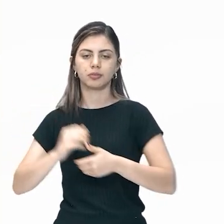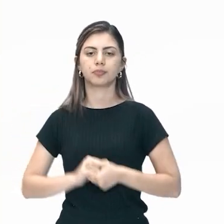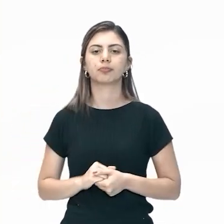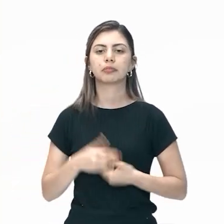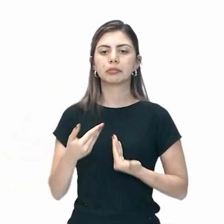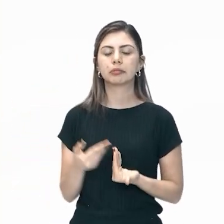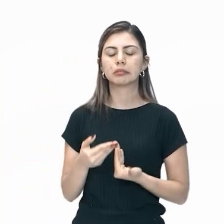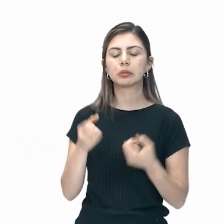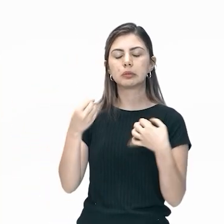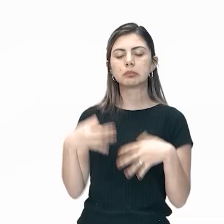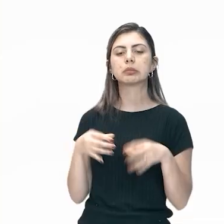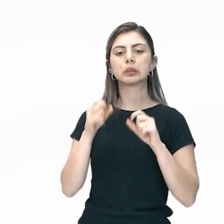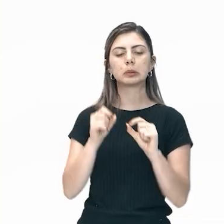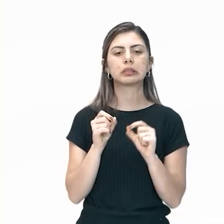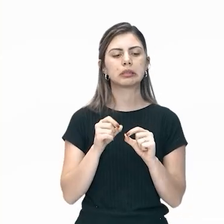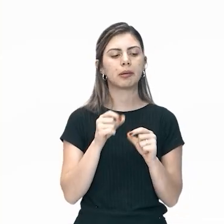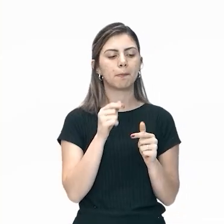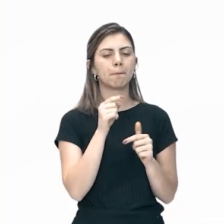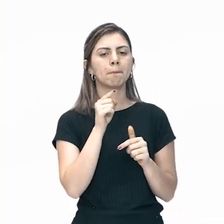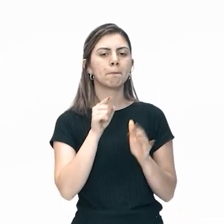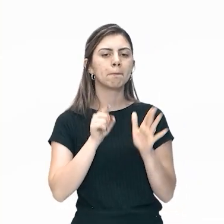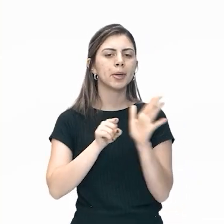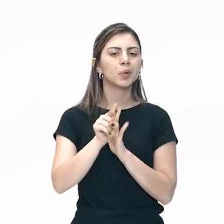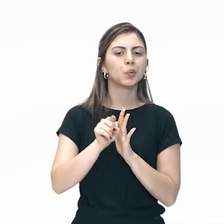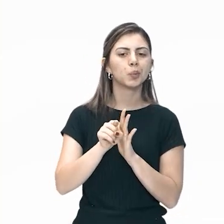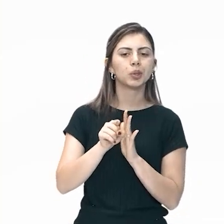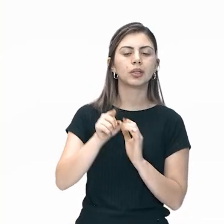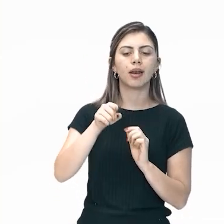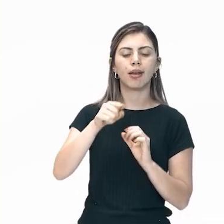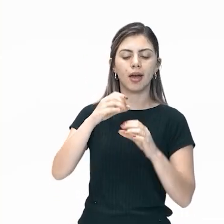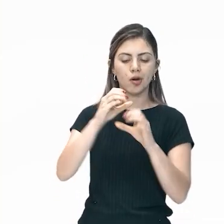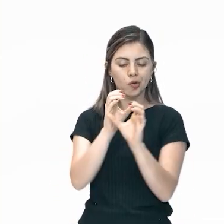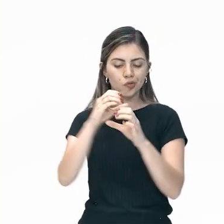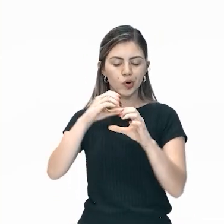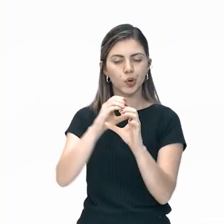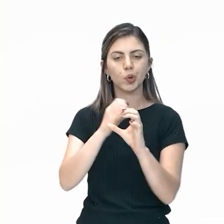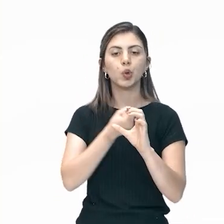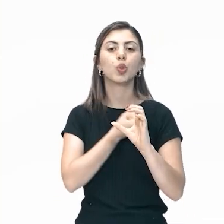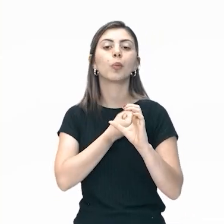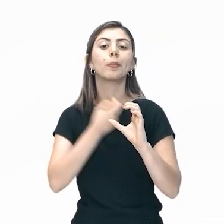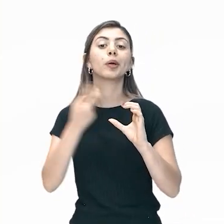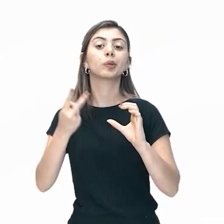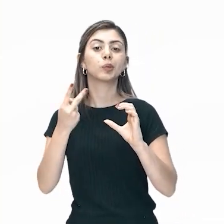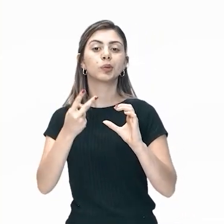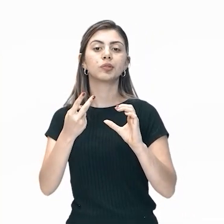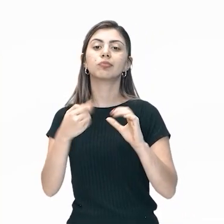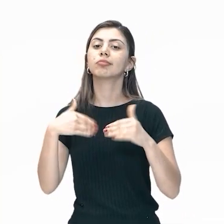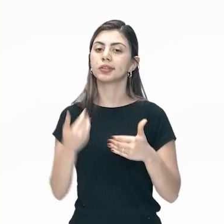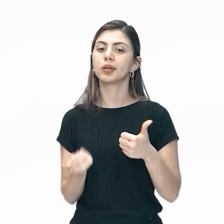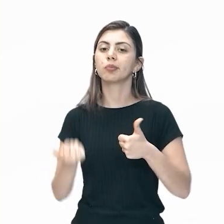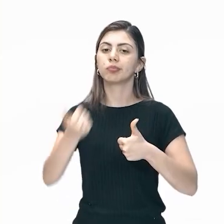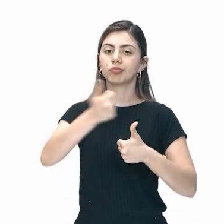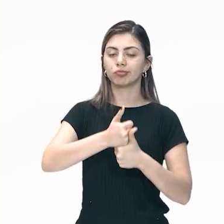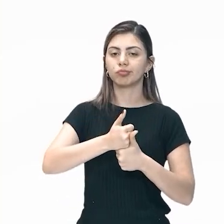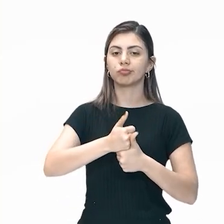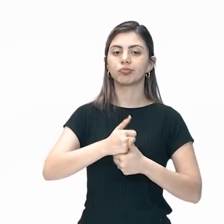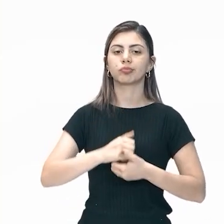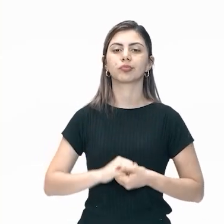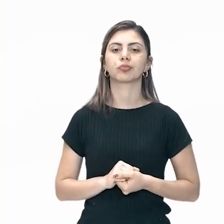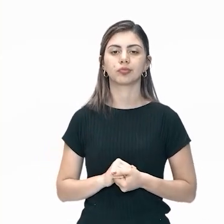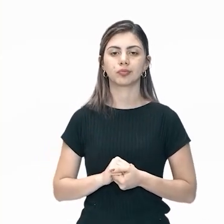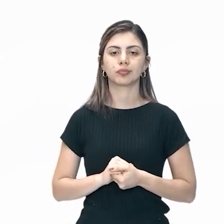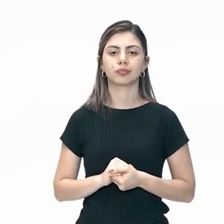me falou no problema que o foco tem valor 2. Então, eu vou substituir aqui pelo valor 2. Vamos lá. Então, vai